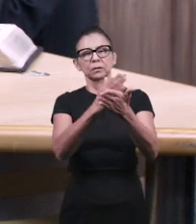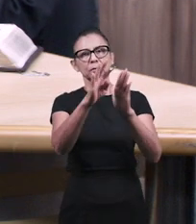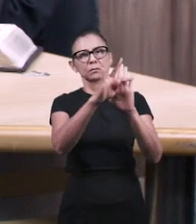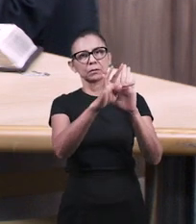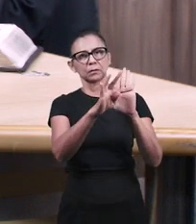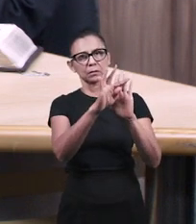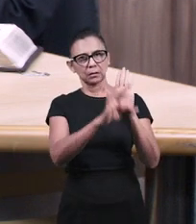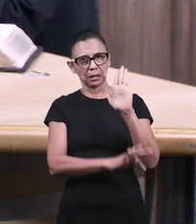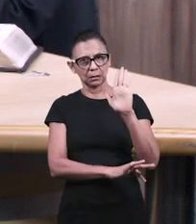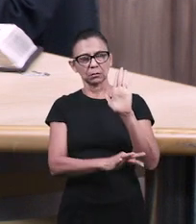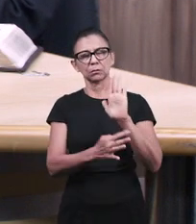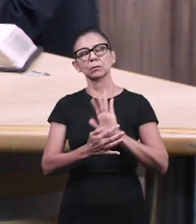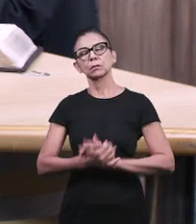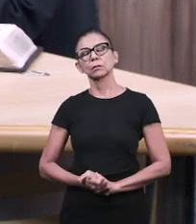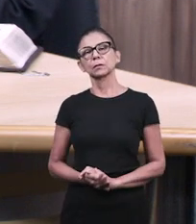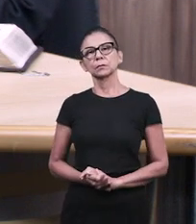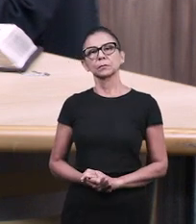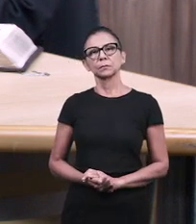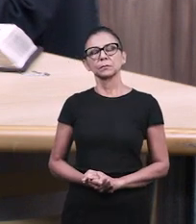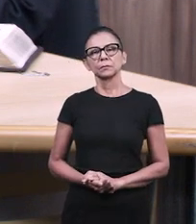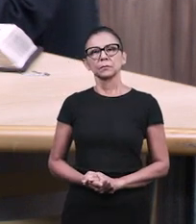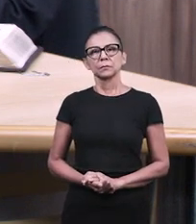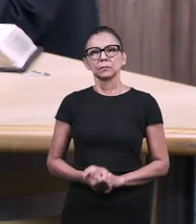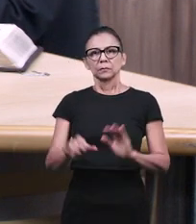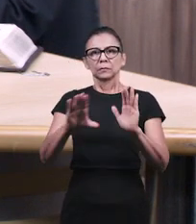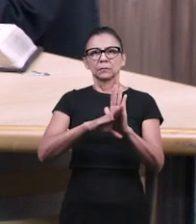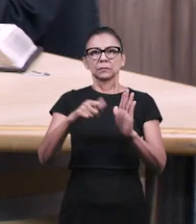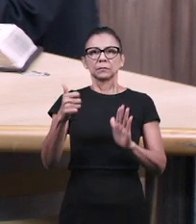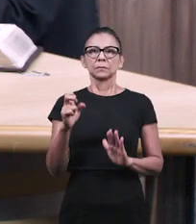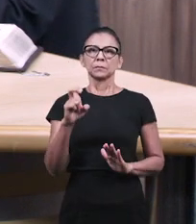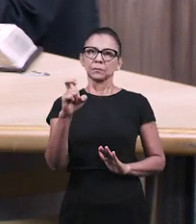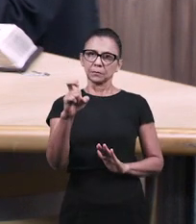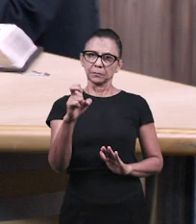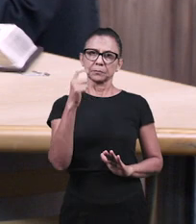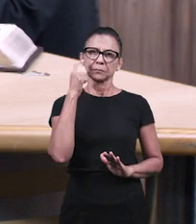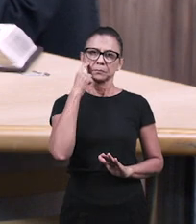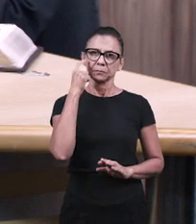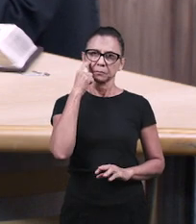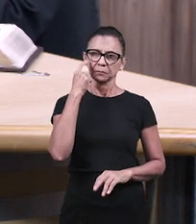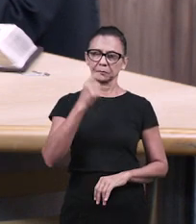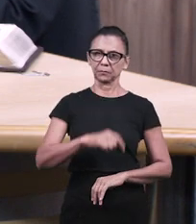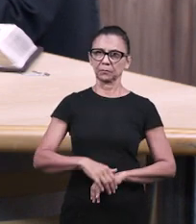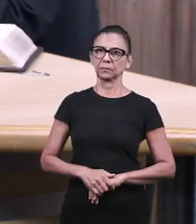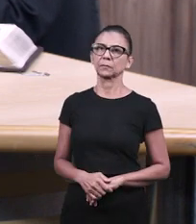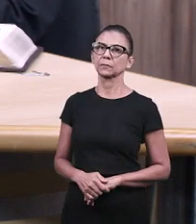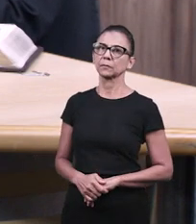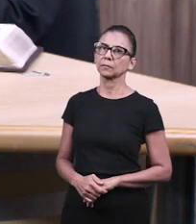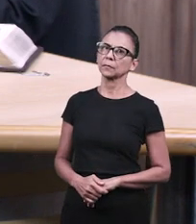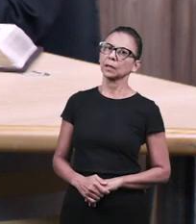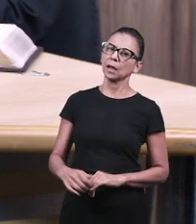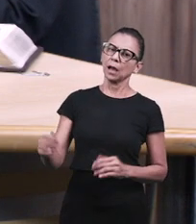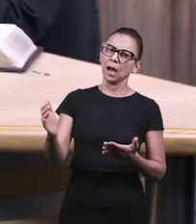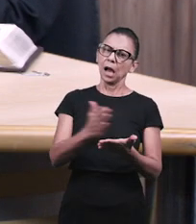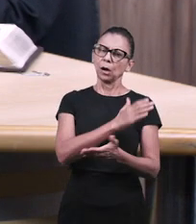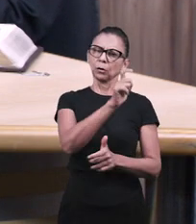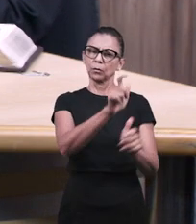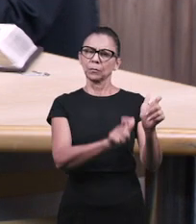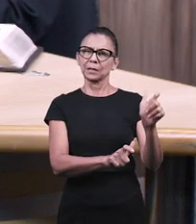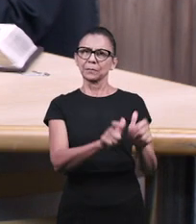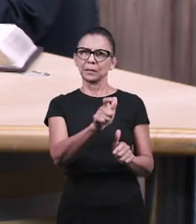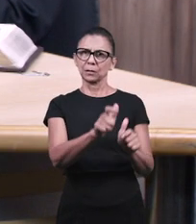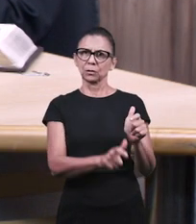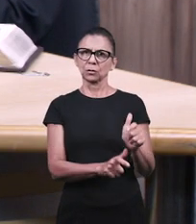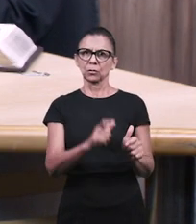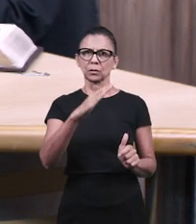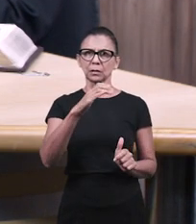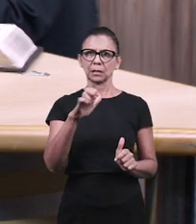Alguns textos em Atos dos Apóstolos, capítulo 15, que diz assim: alguns, porém, da